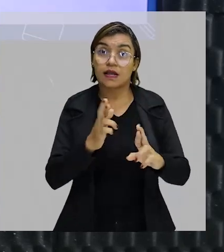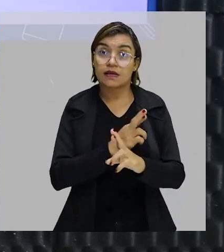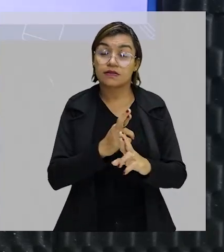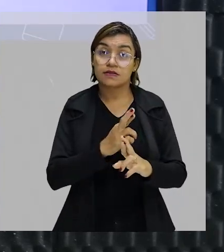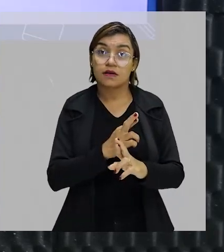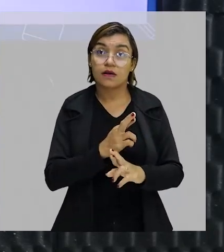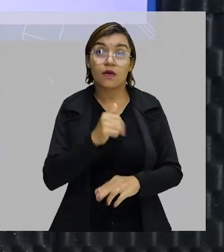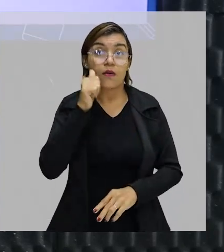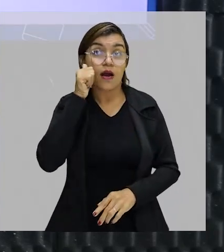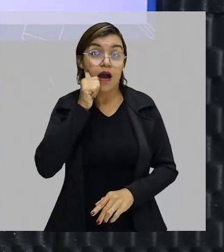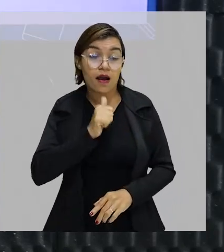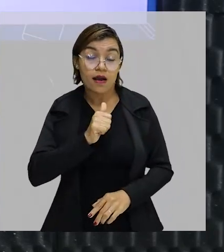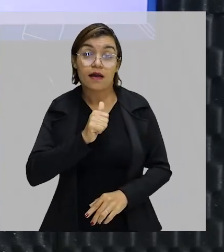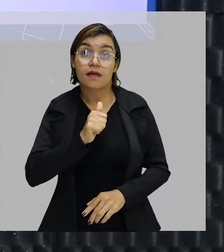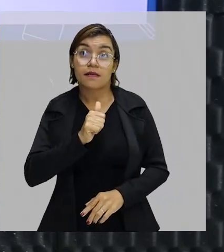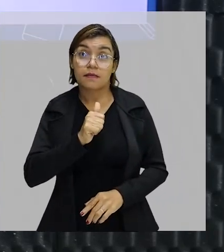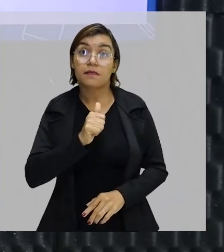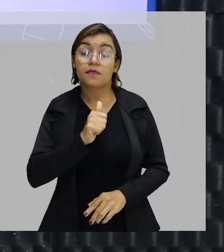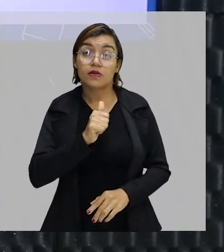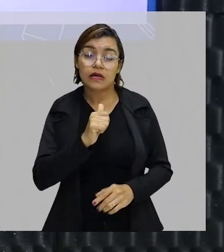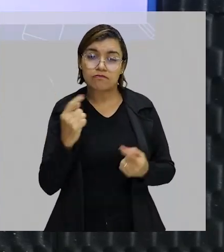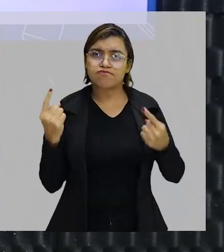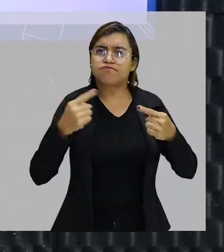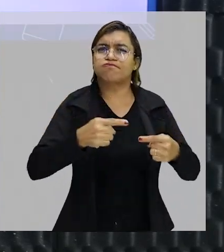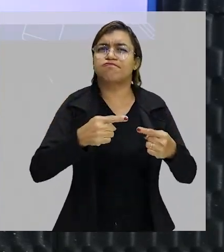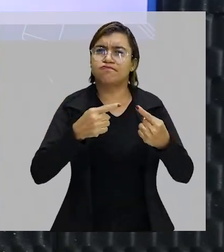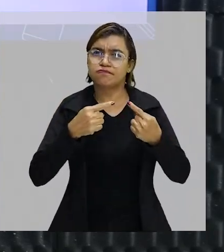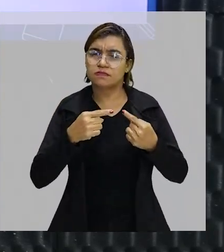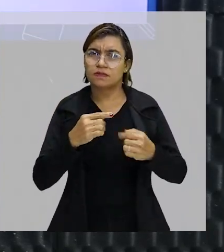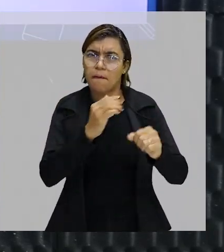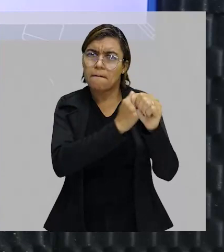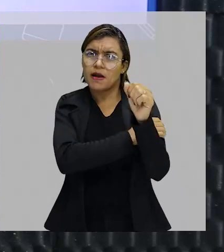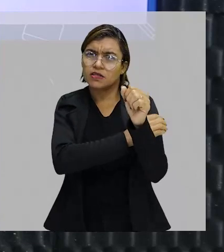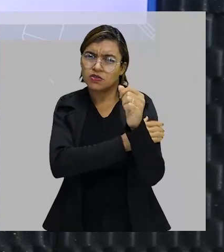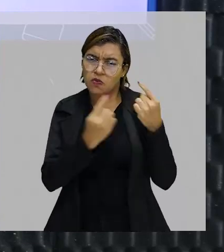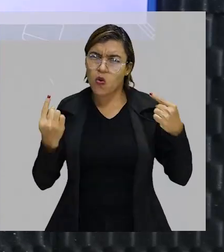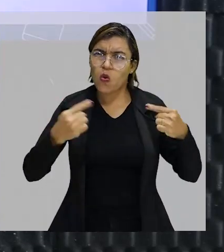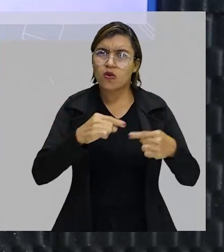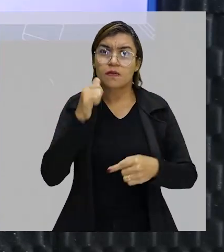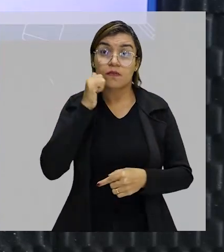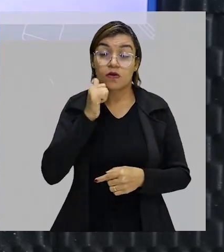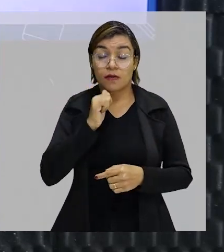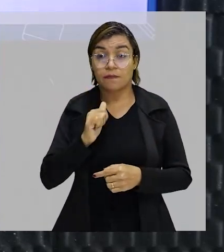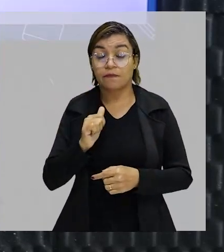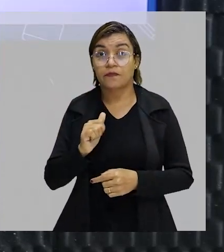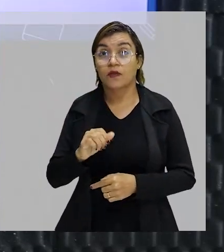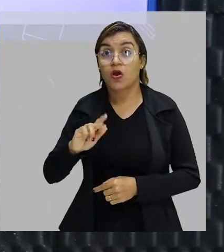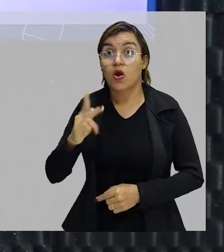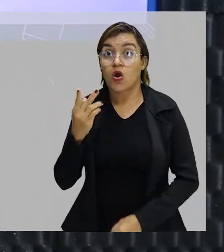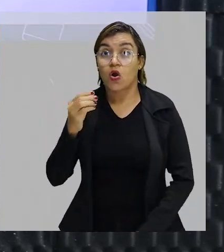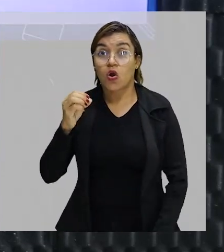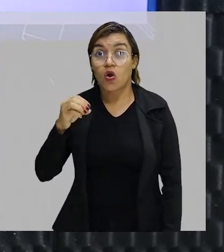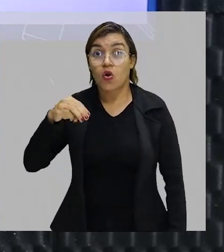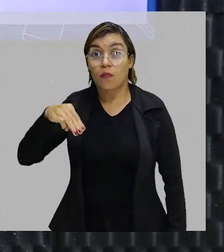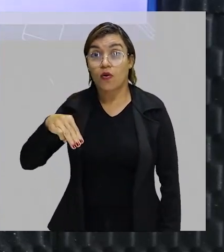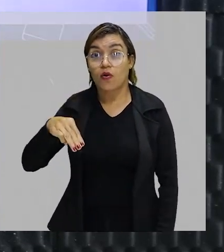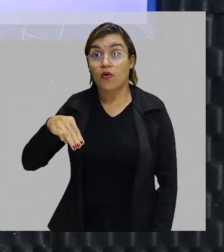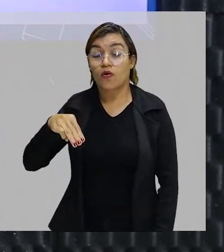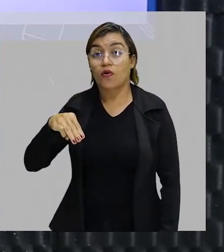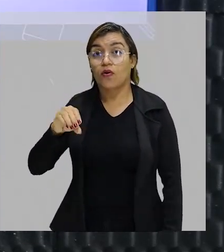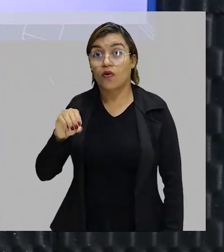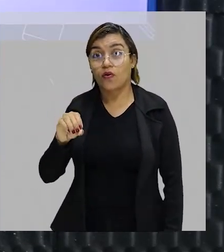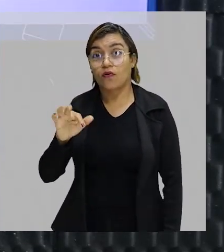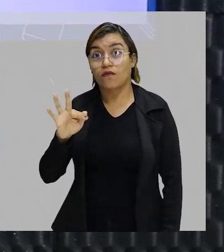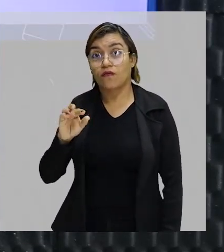feminino, tá? Beleza? É uma questão de sexualidade. Quando você fala de homofobia, você fala mais em relação à questão